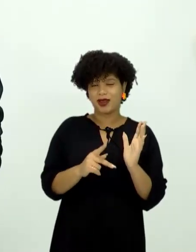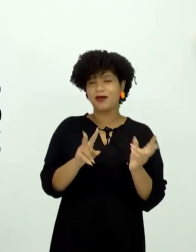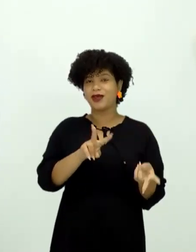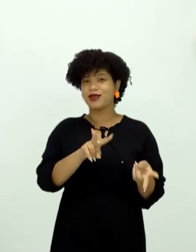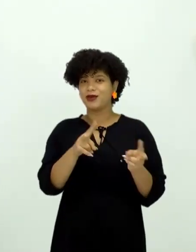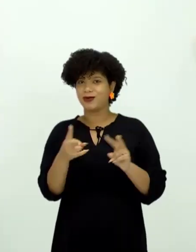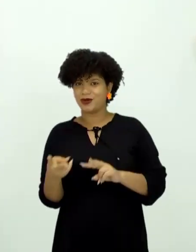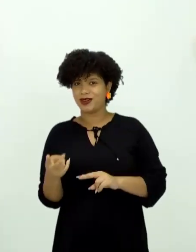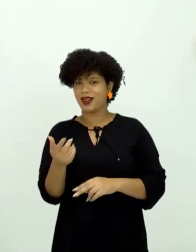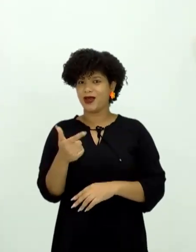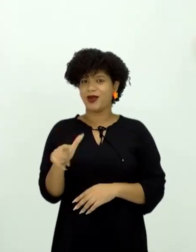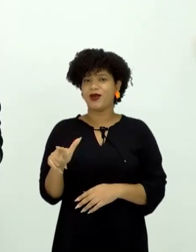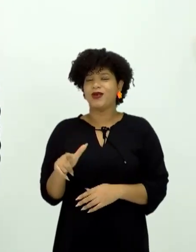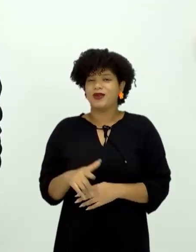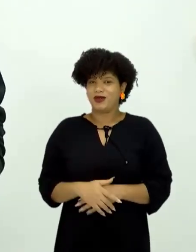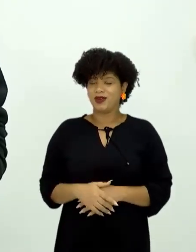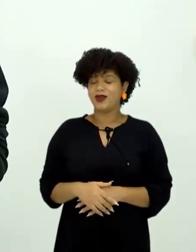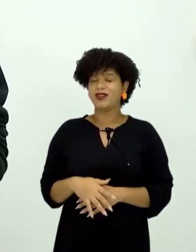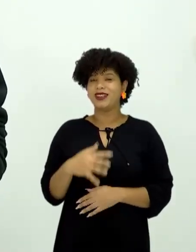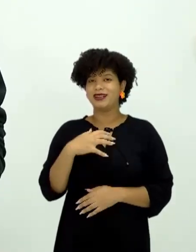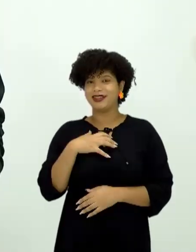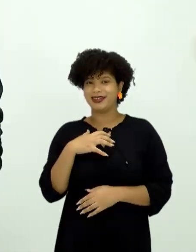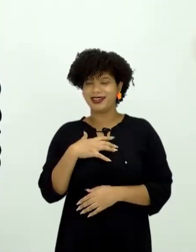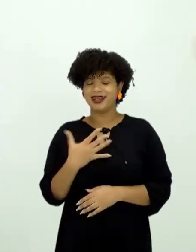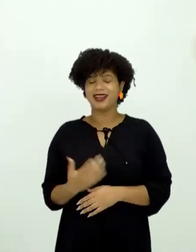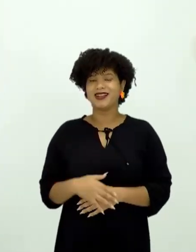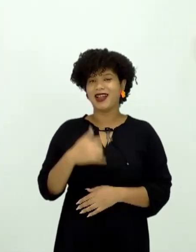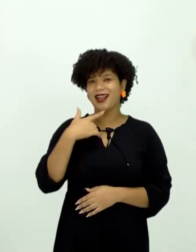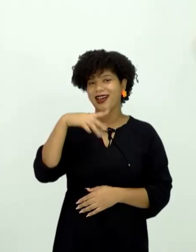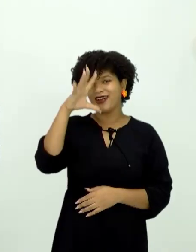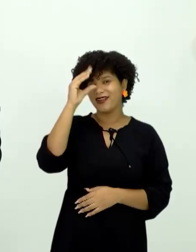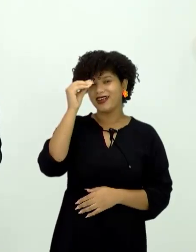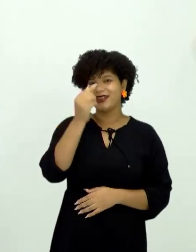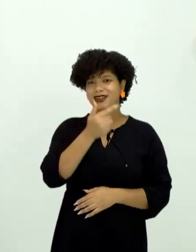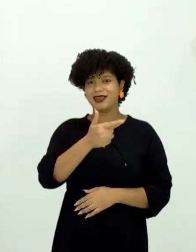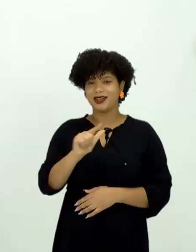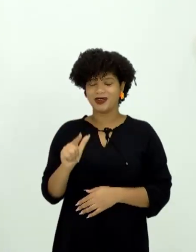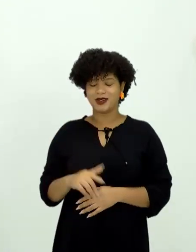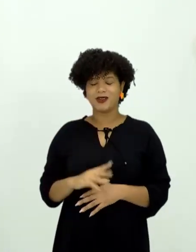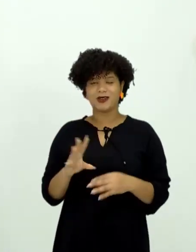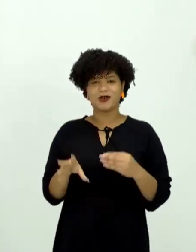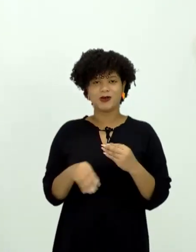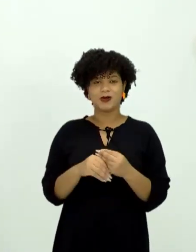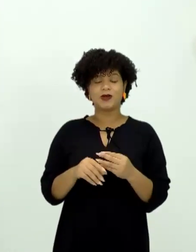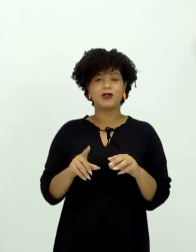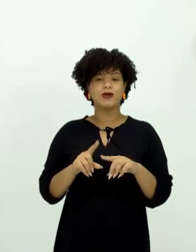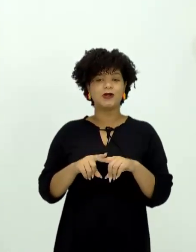conhecidos e escrevê-los novamente com outra linguagem, com outro teor e tal. Mas...